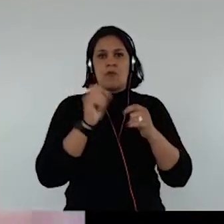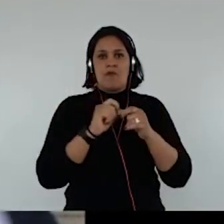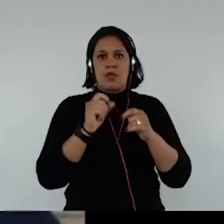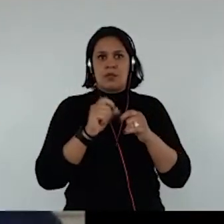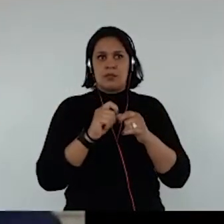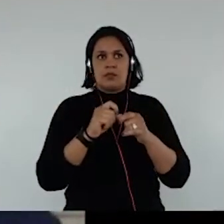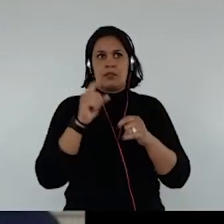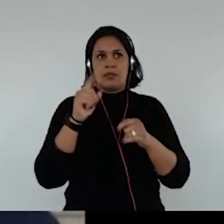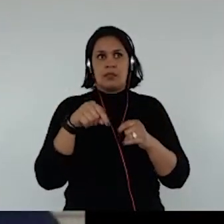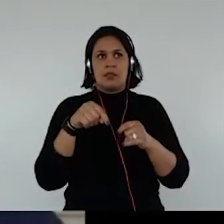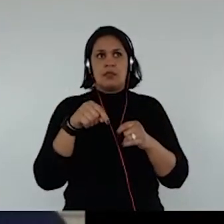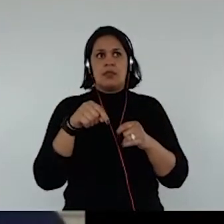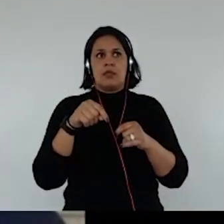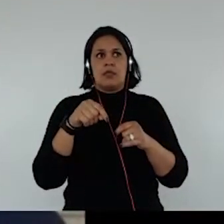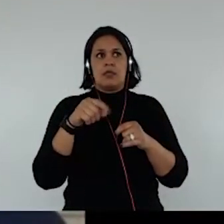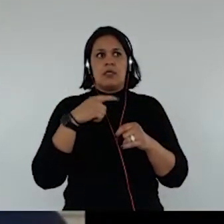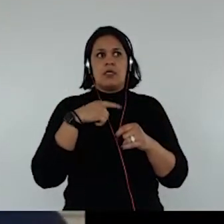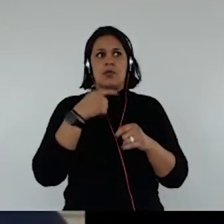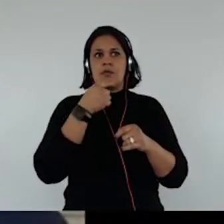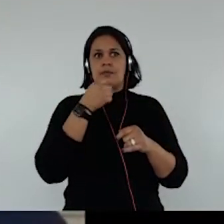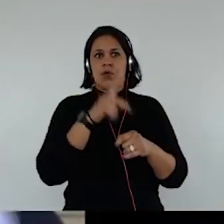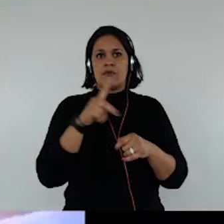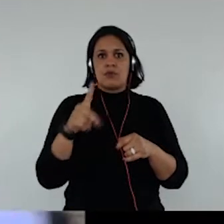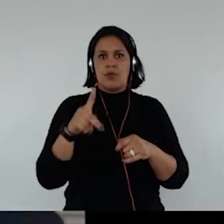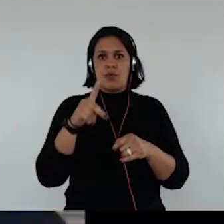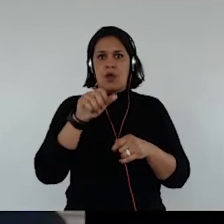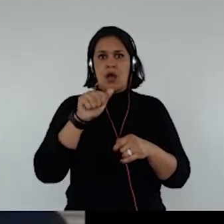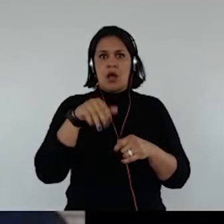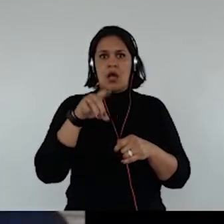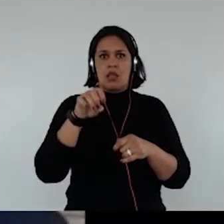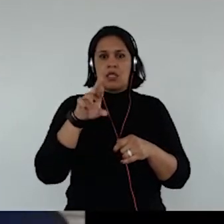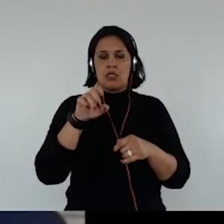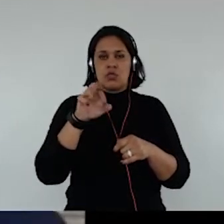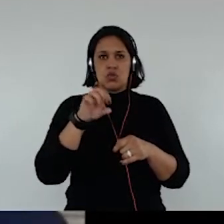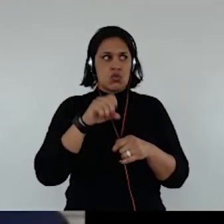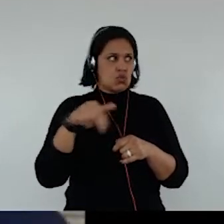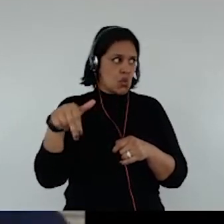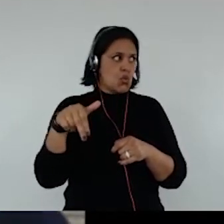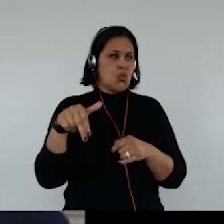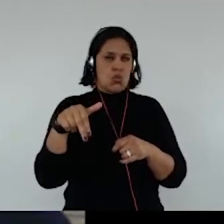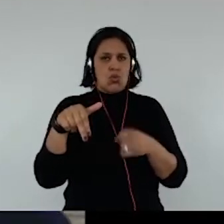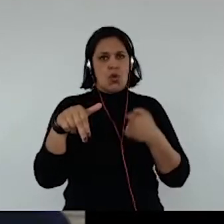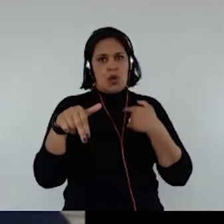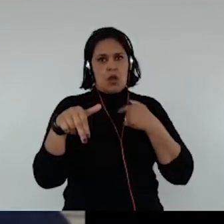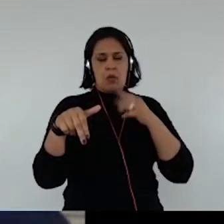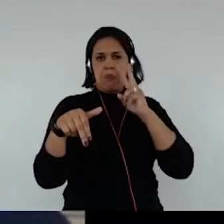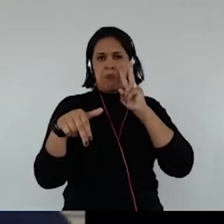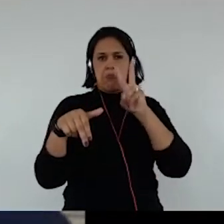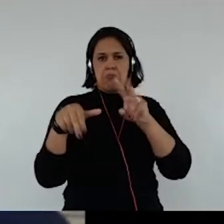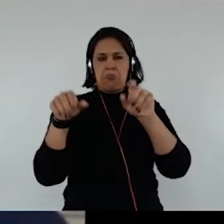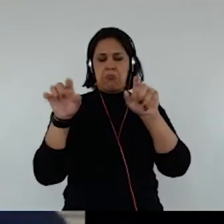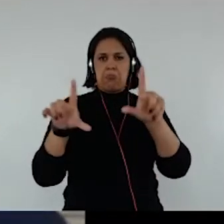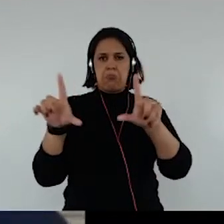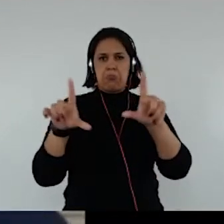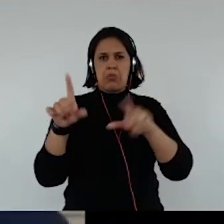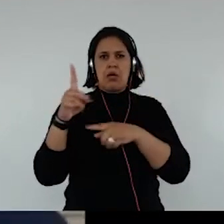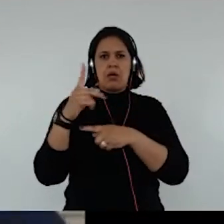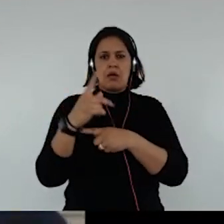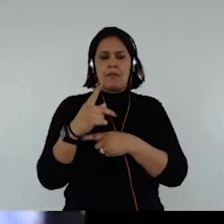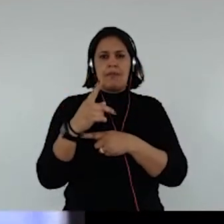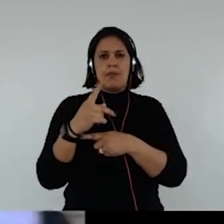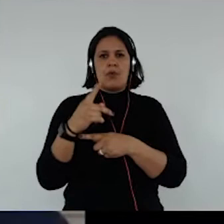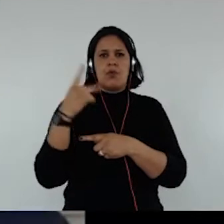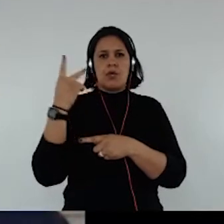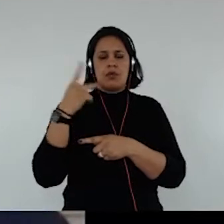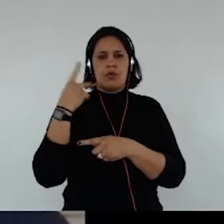obra recente do professor Anderson Schreiber, que eu tive a honra de assistir lá na Procuradoria-Geral de Município à defesa